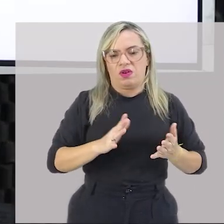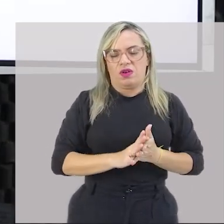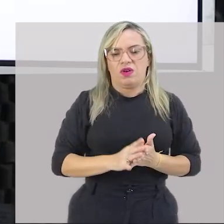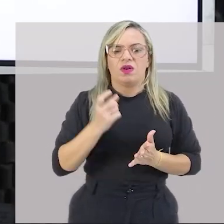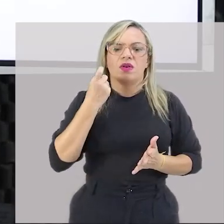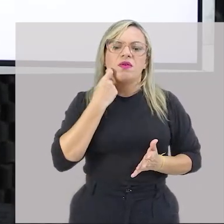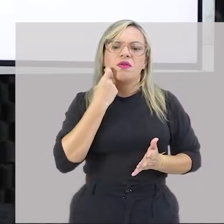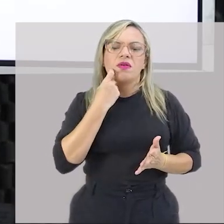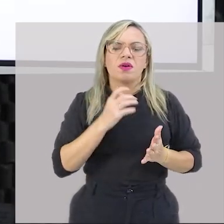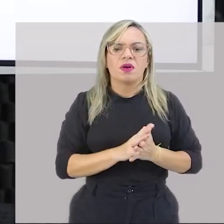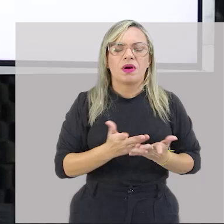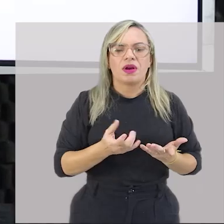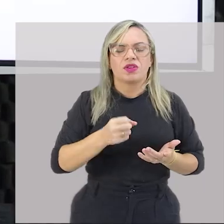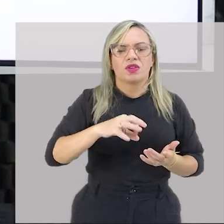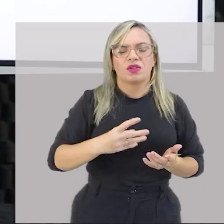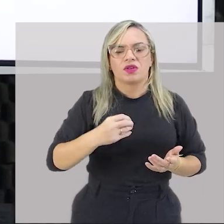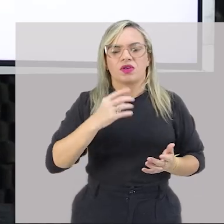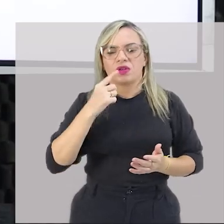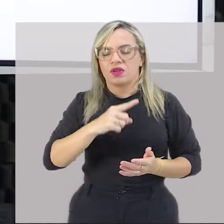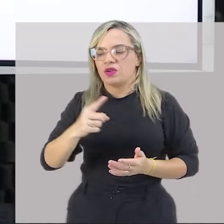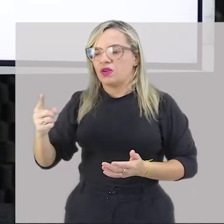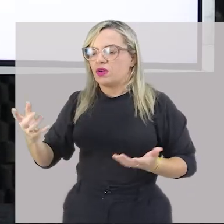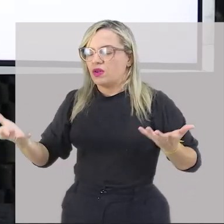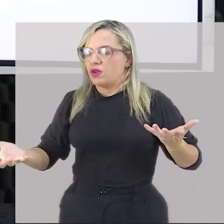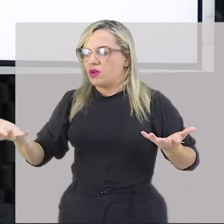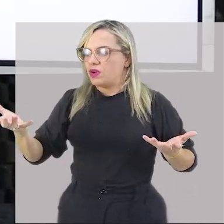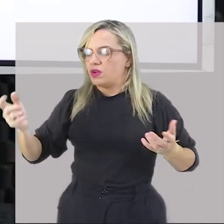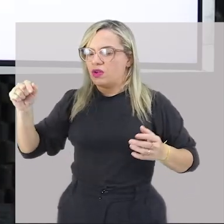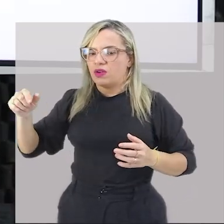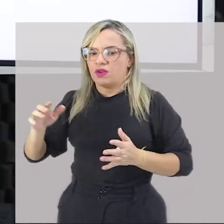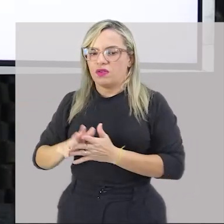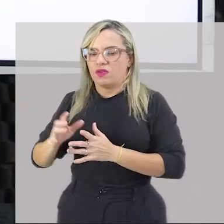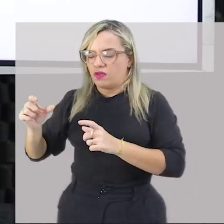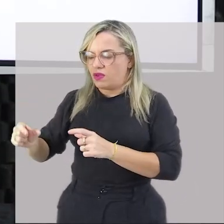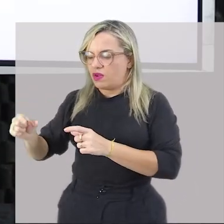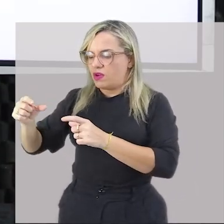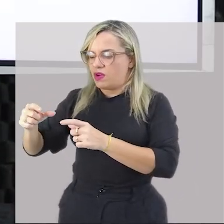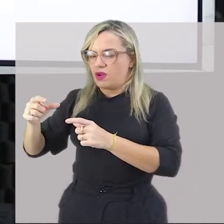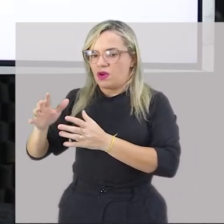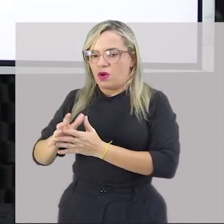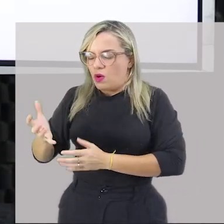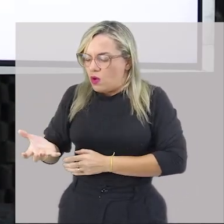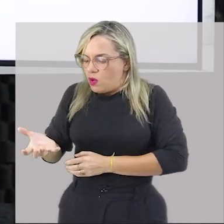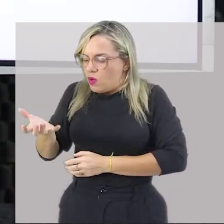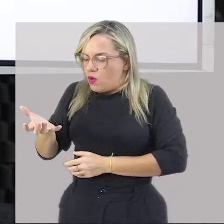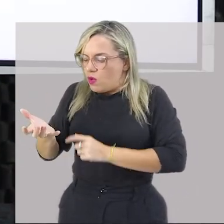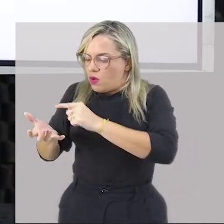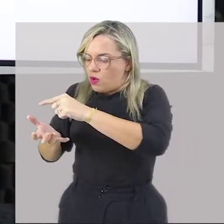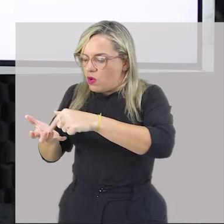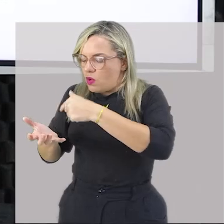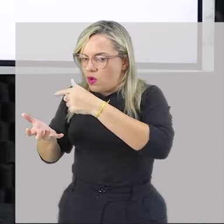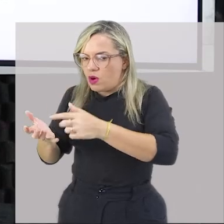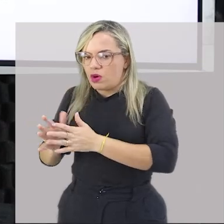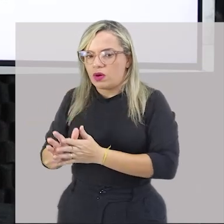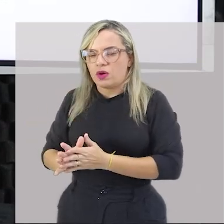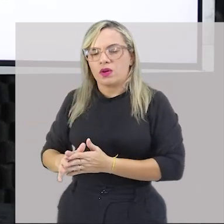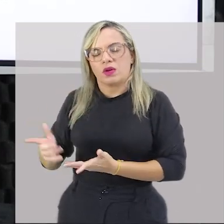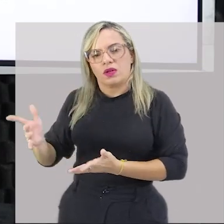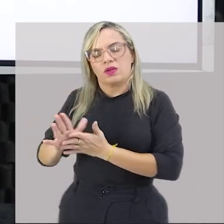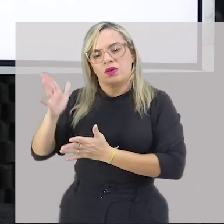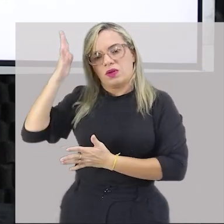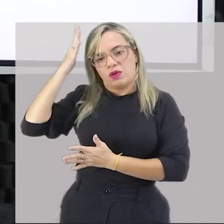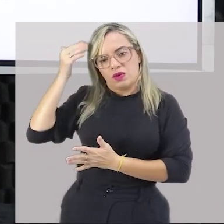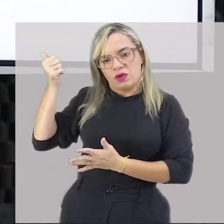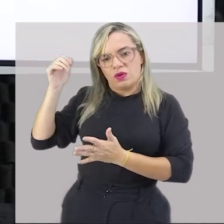peixe seco. E no outro braço você tinha vários pezinhos que você sabia o valor, várias massas de metal